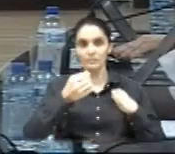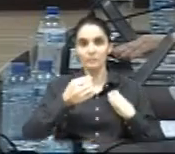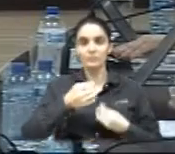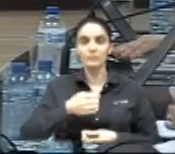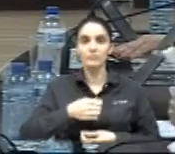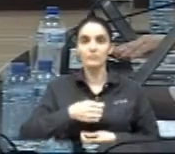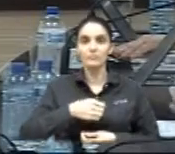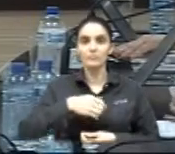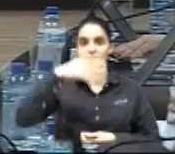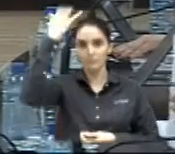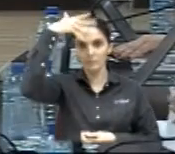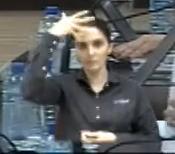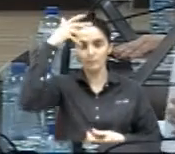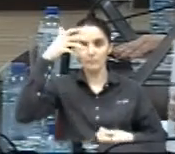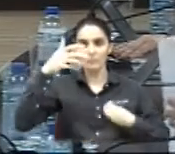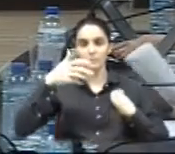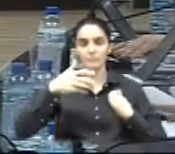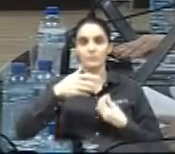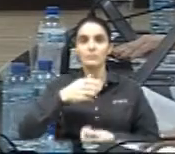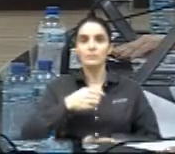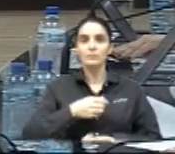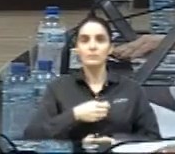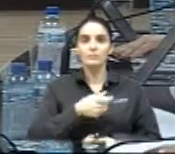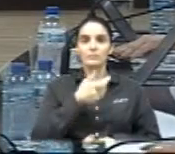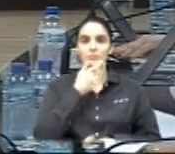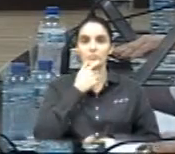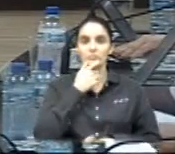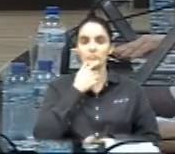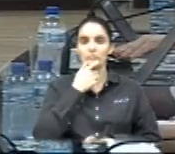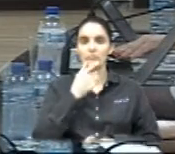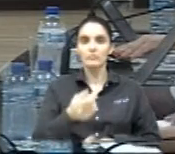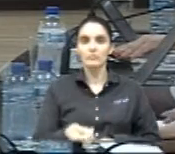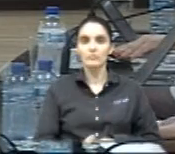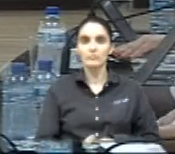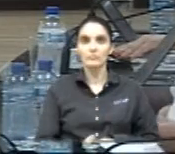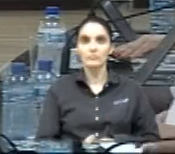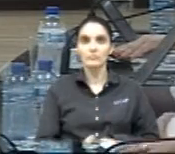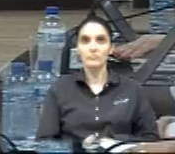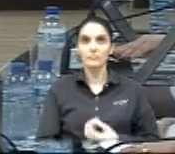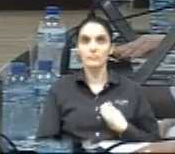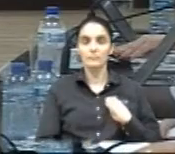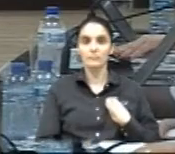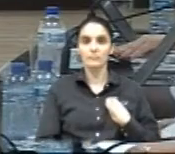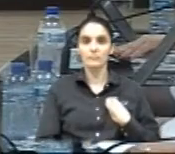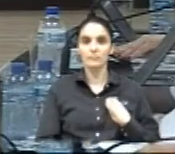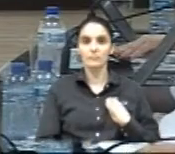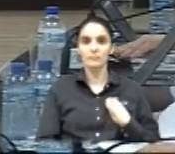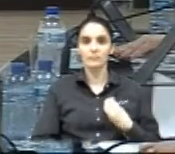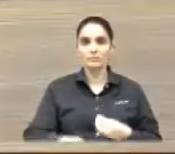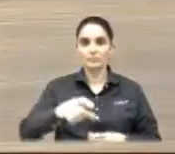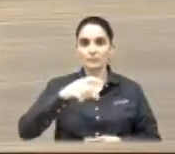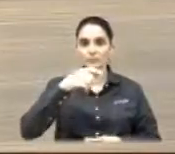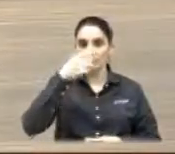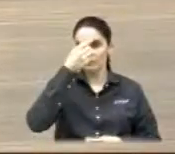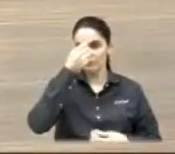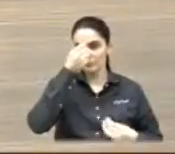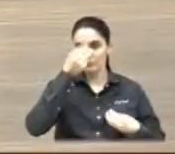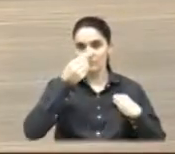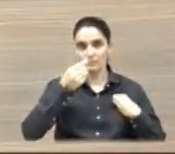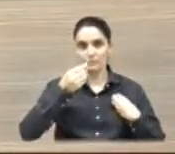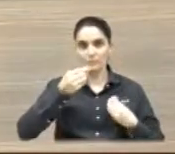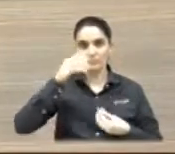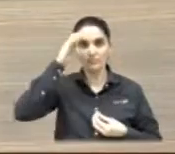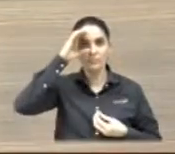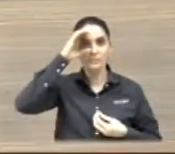excelência. Érica Tanque. Presente, excelência. Érica Monteiro. Presente. Jorge de Freitas. Presente.